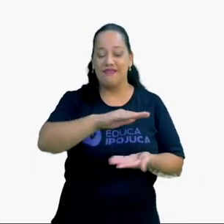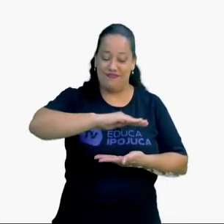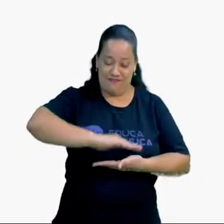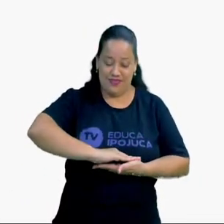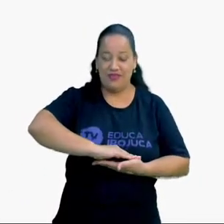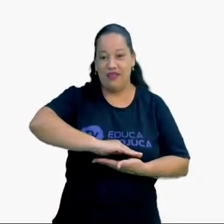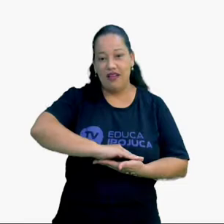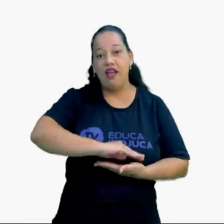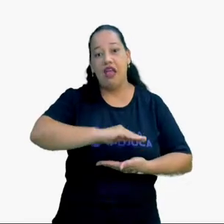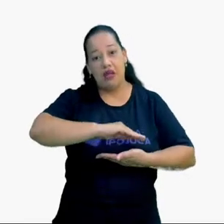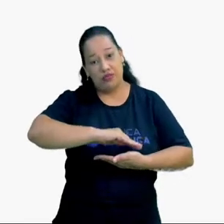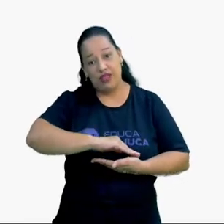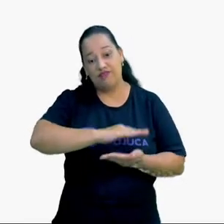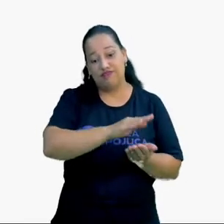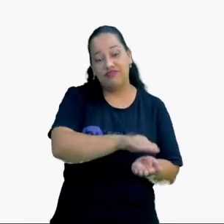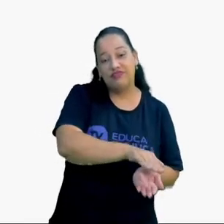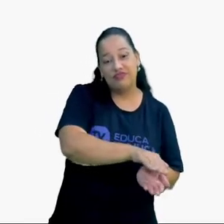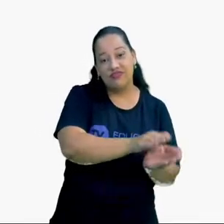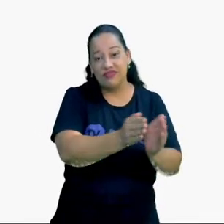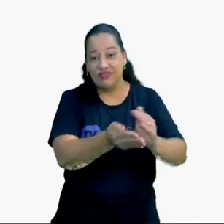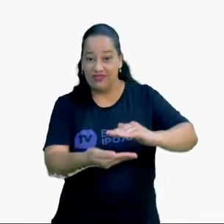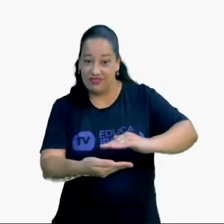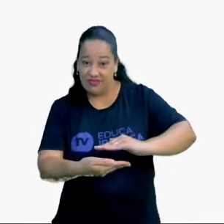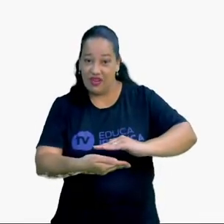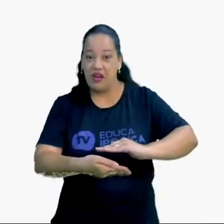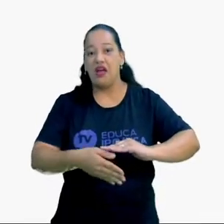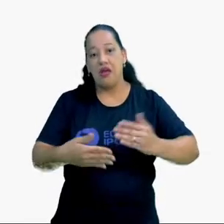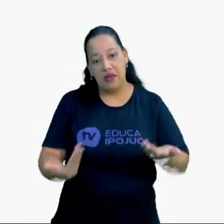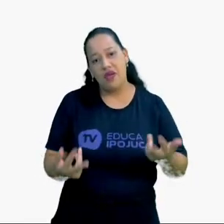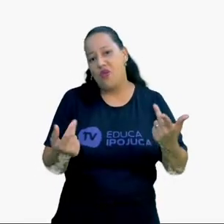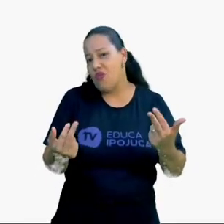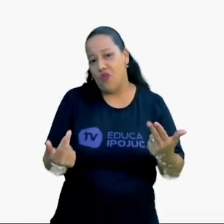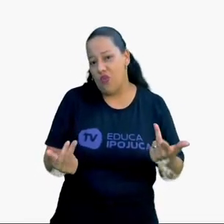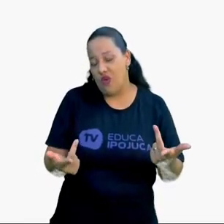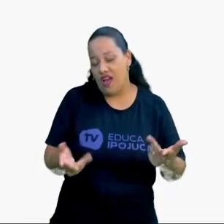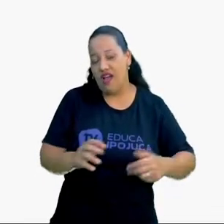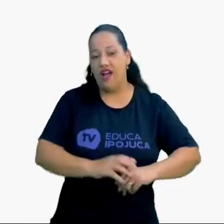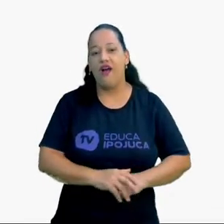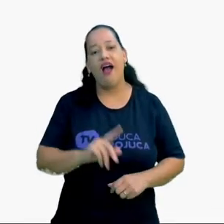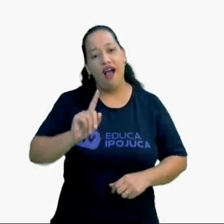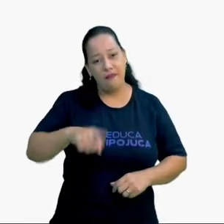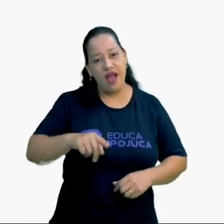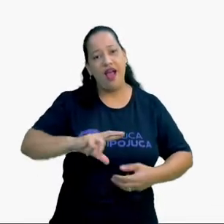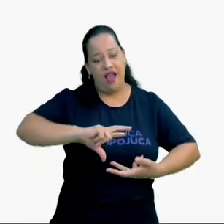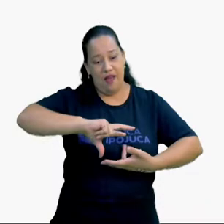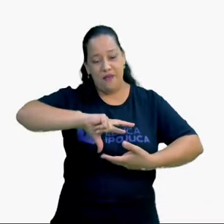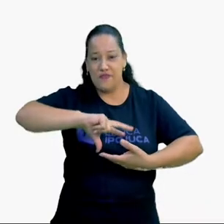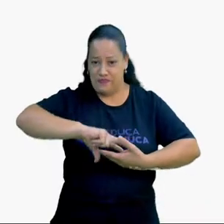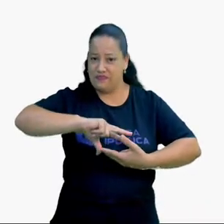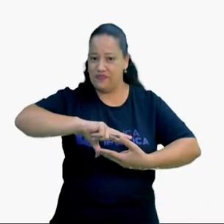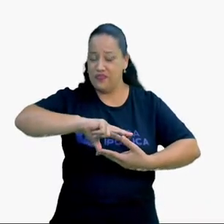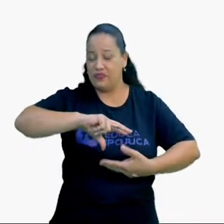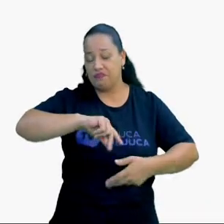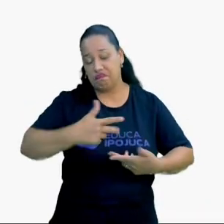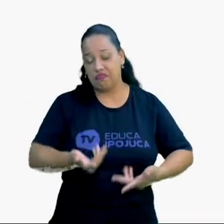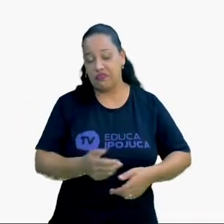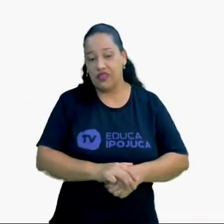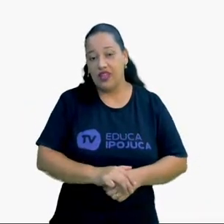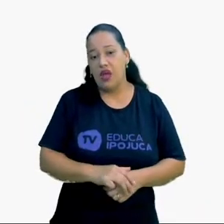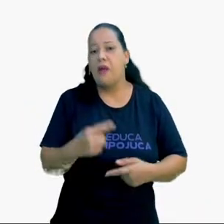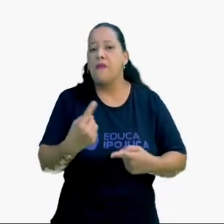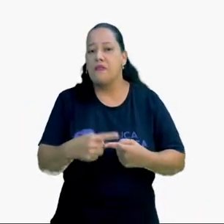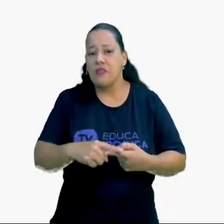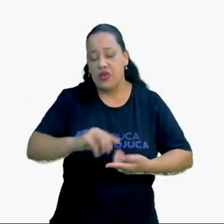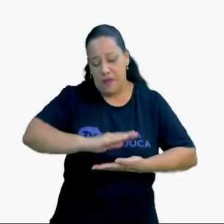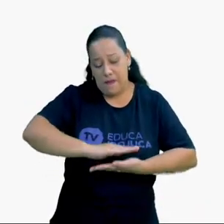deixa de ser prisma. Ele está na forma de um paralelepípedo, mas também é um prisma. Lembrando que a diferença é porque o prisma